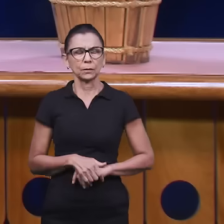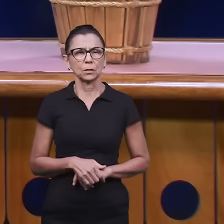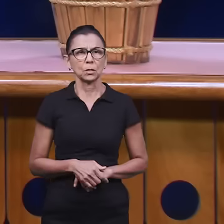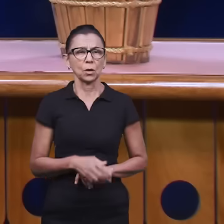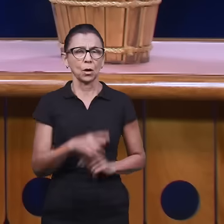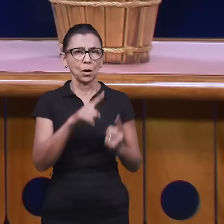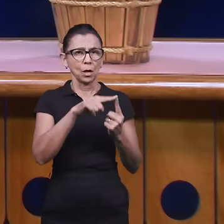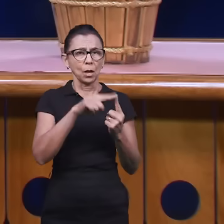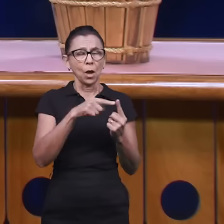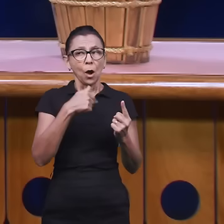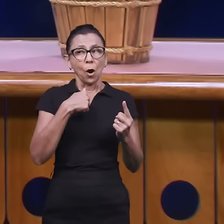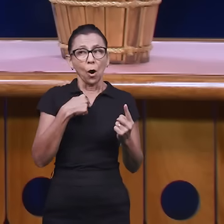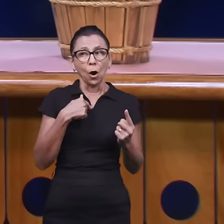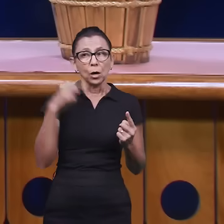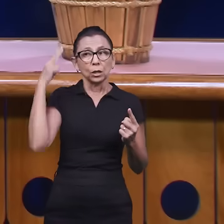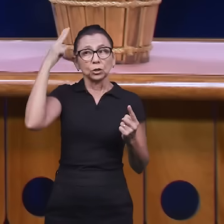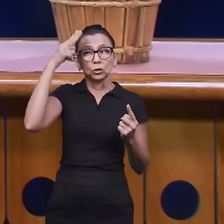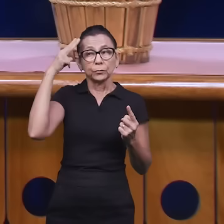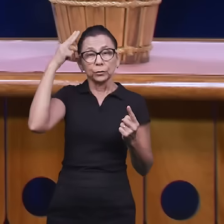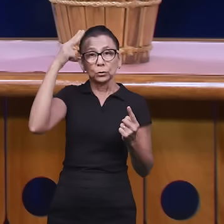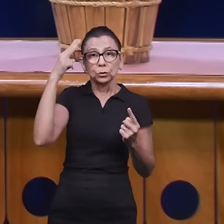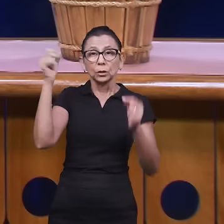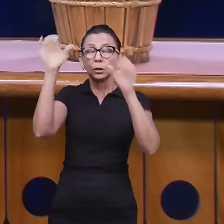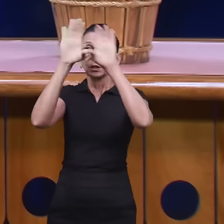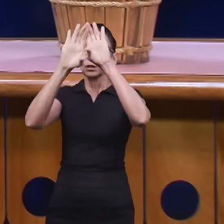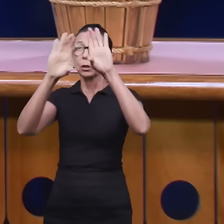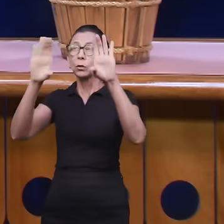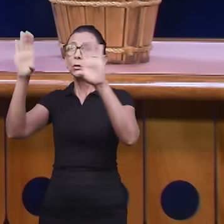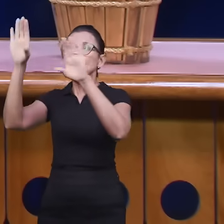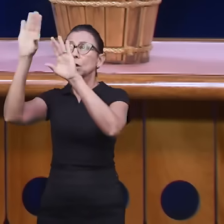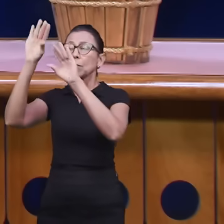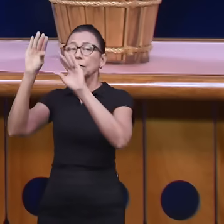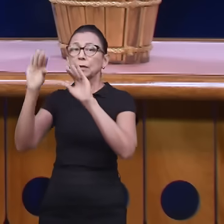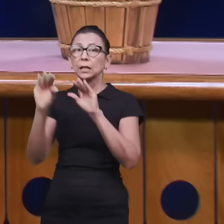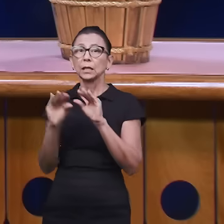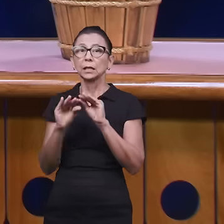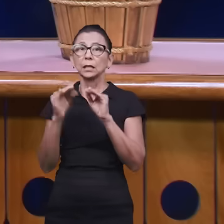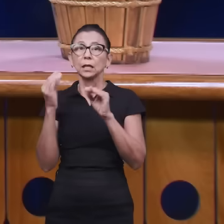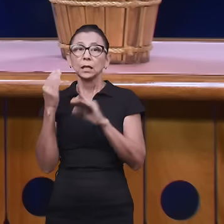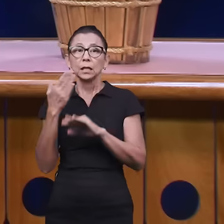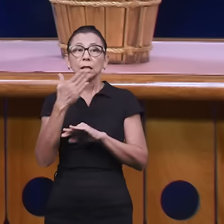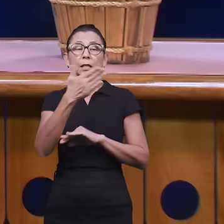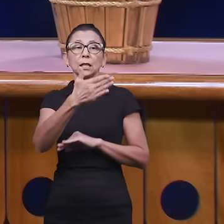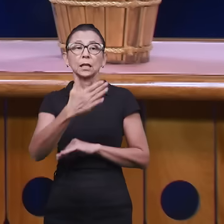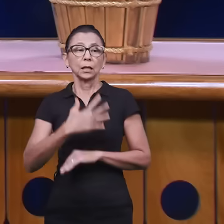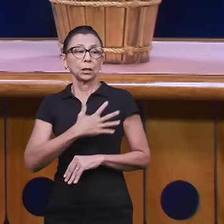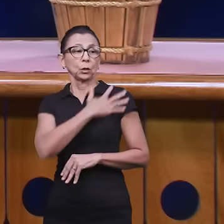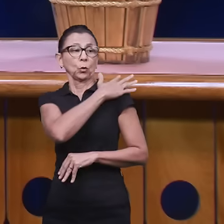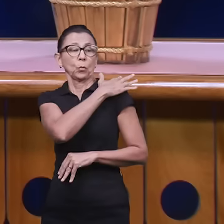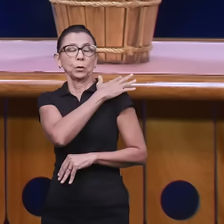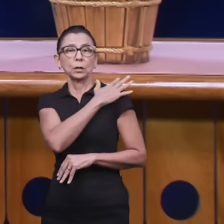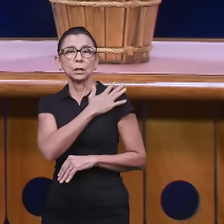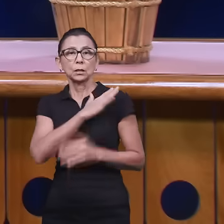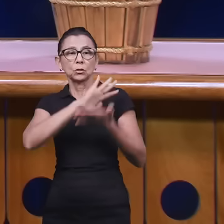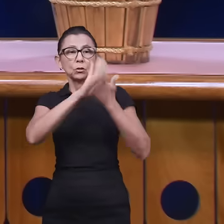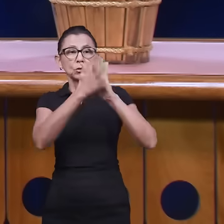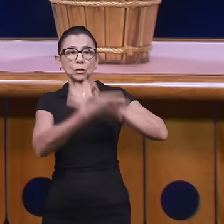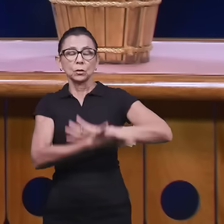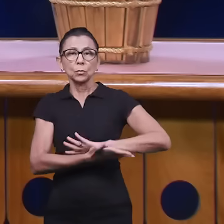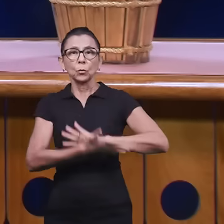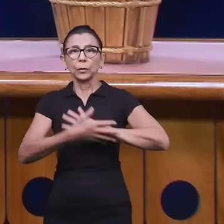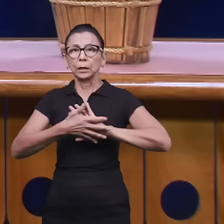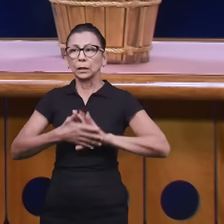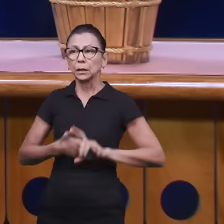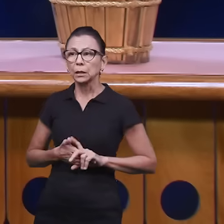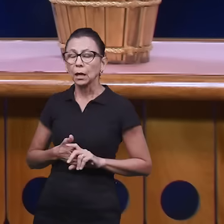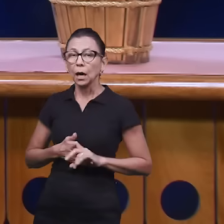eu tive um sonho e eu vi um pão de cevada que descia do céu e batia na tenda do comandante e derrubava todo. E o outro disse assim: esse pão de